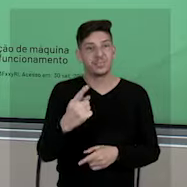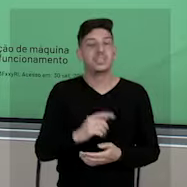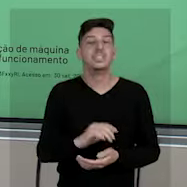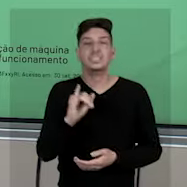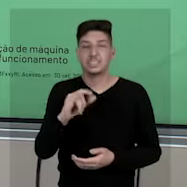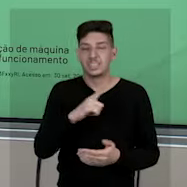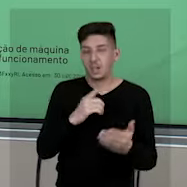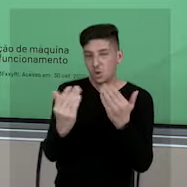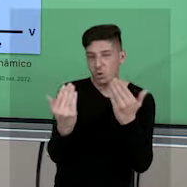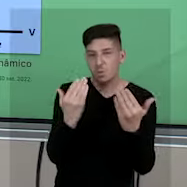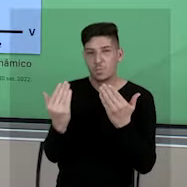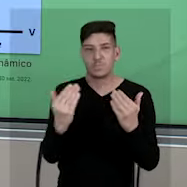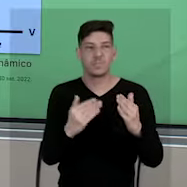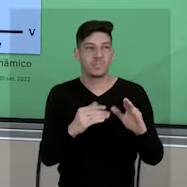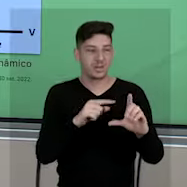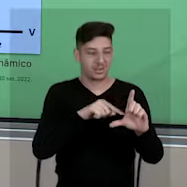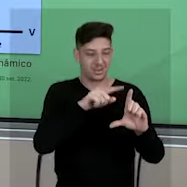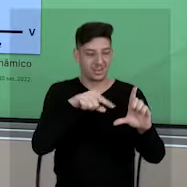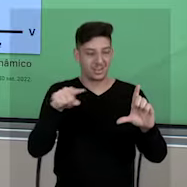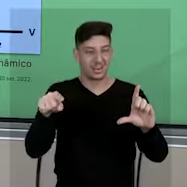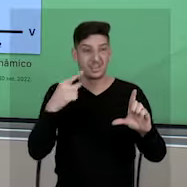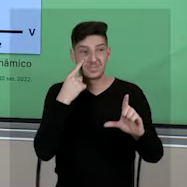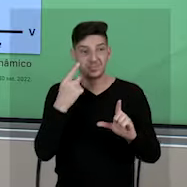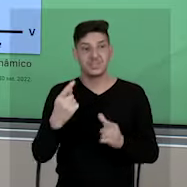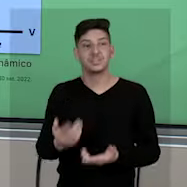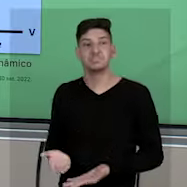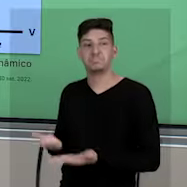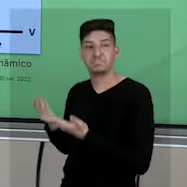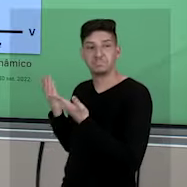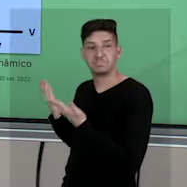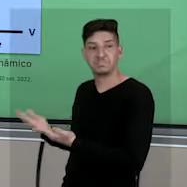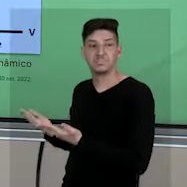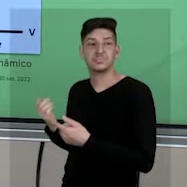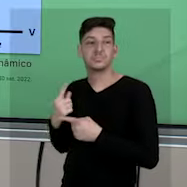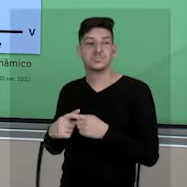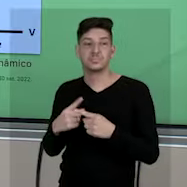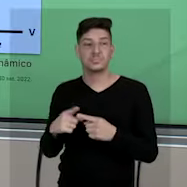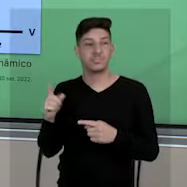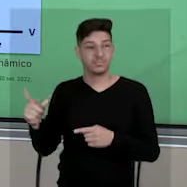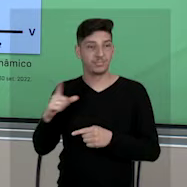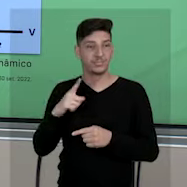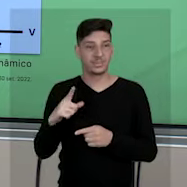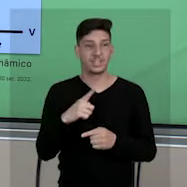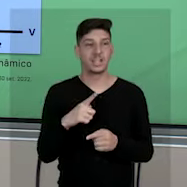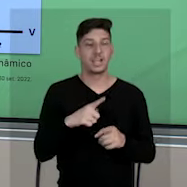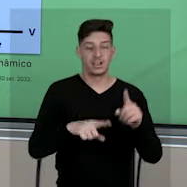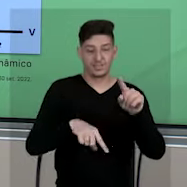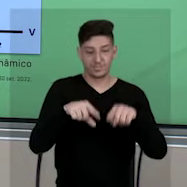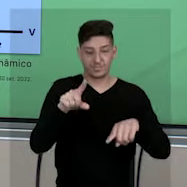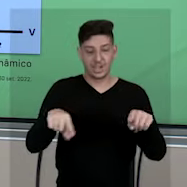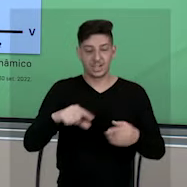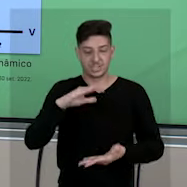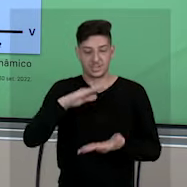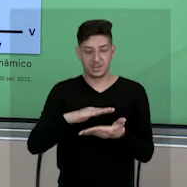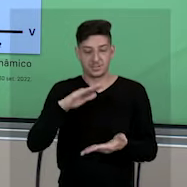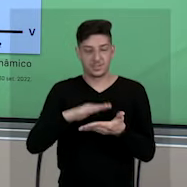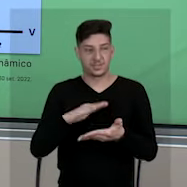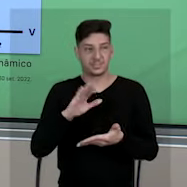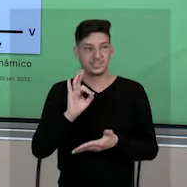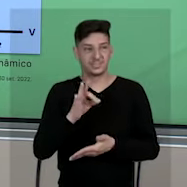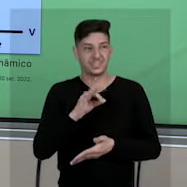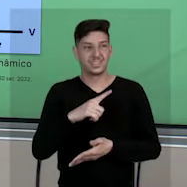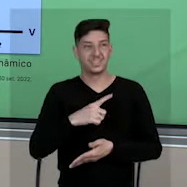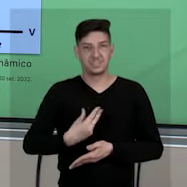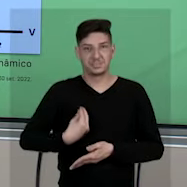esse gráficozinho, eu quero mostrar ele para vocês aqui. Por quê? Porque aqui a gente vê as variações de pressão que estão nesse eixo,